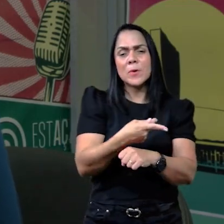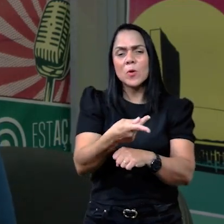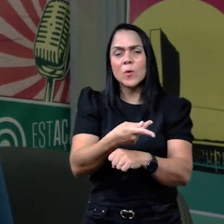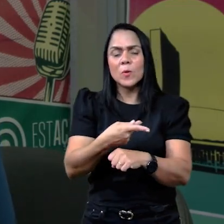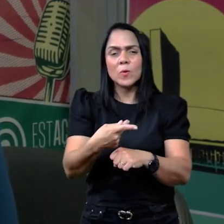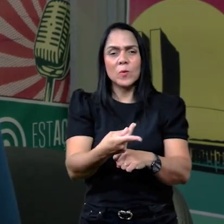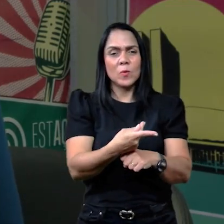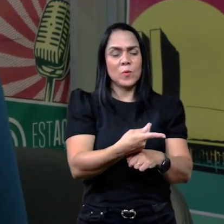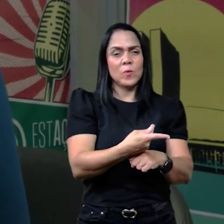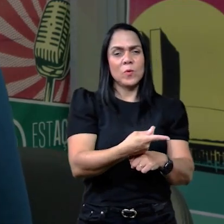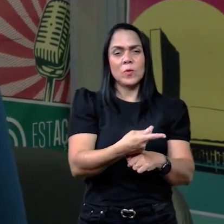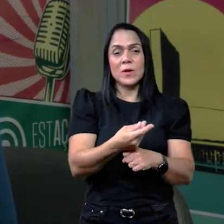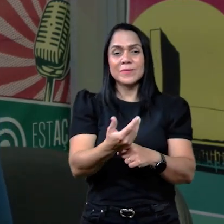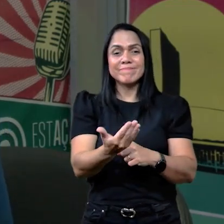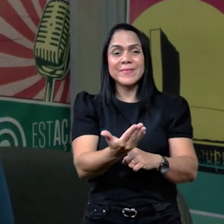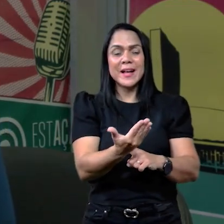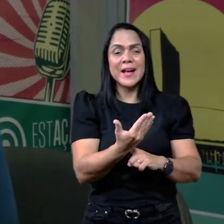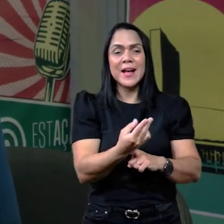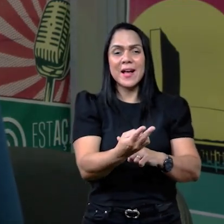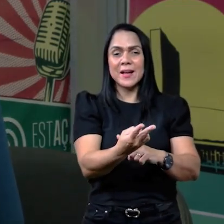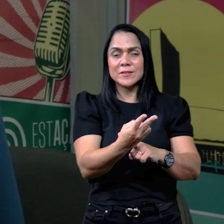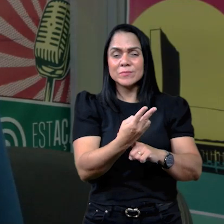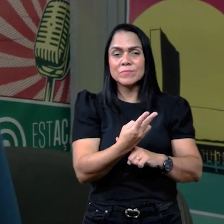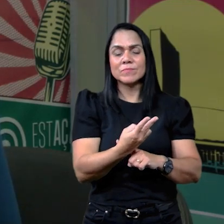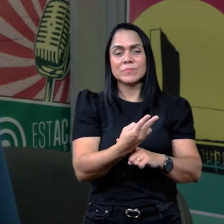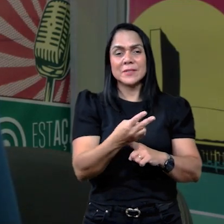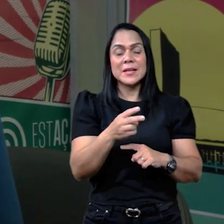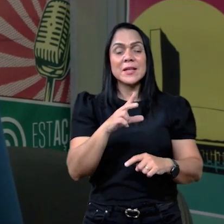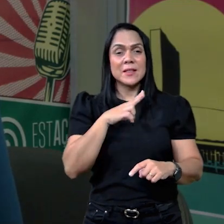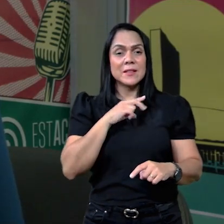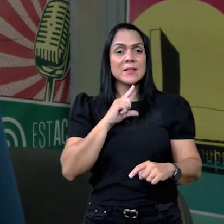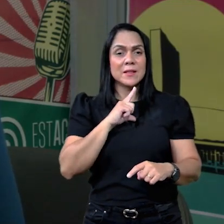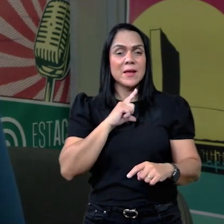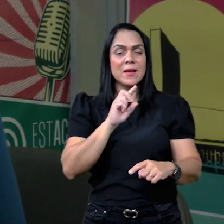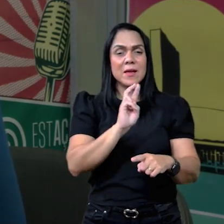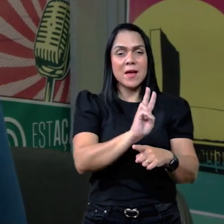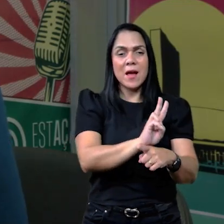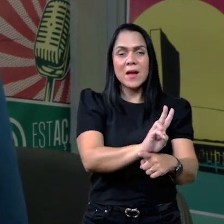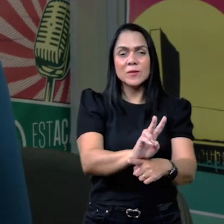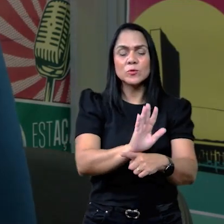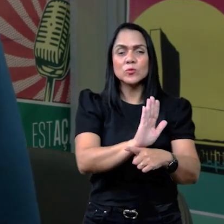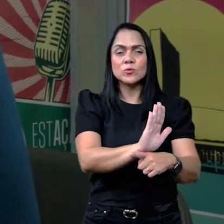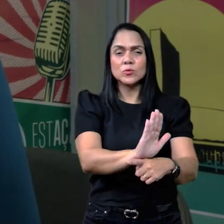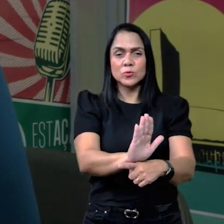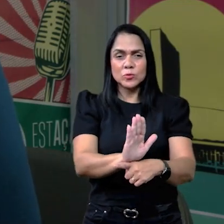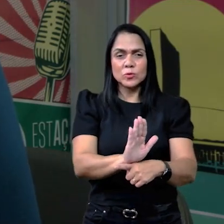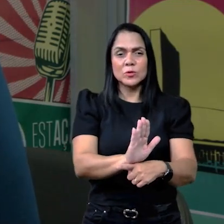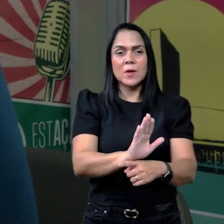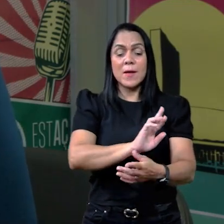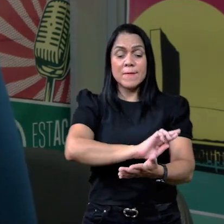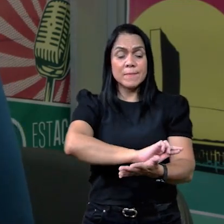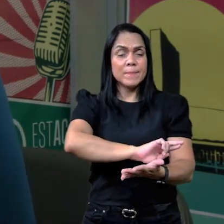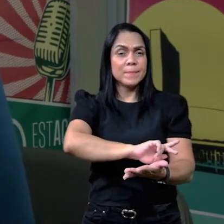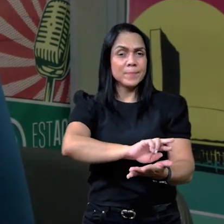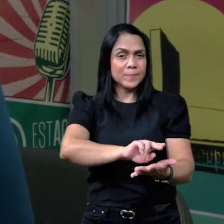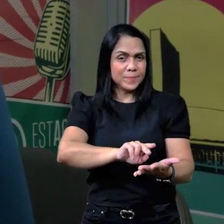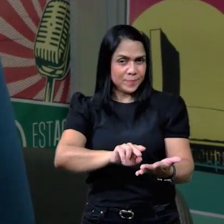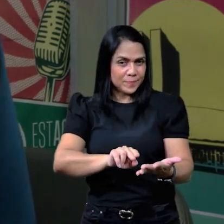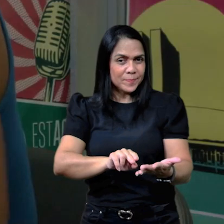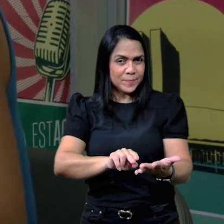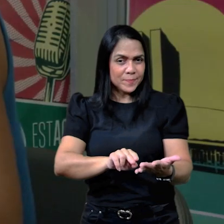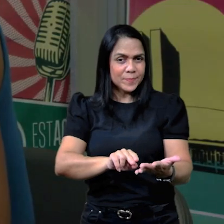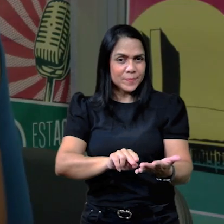procurar uma consulta, a palavra de aconselhamento, enfim, existe ali várias